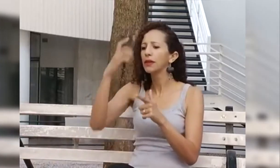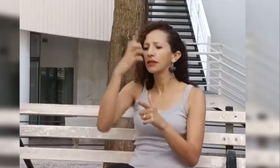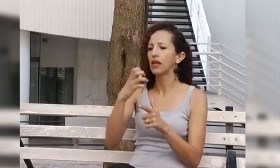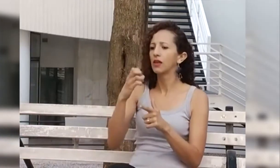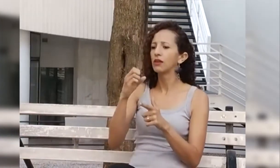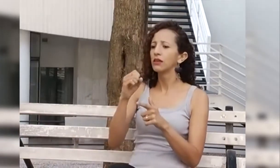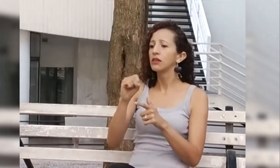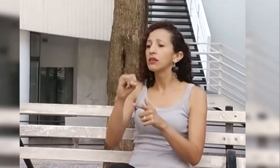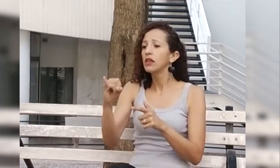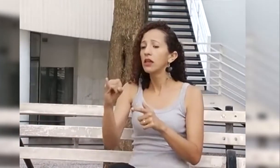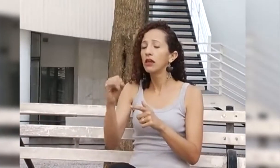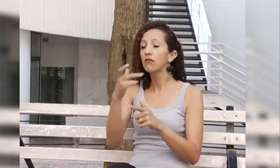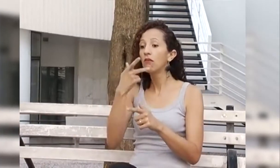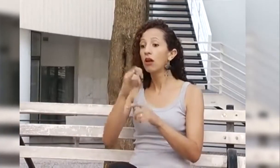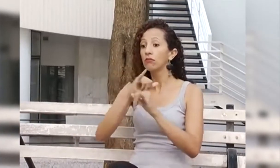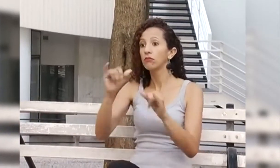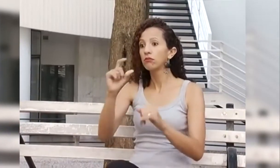não tem nada.